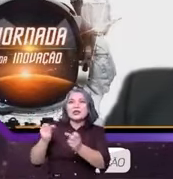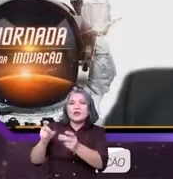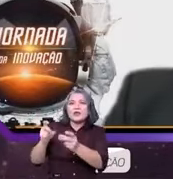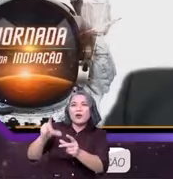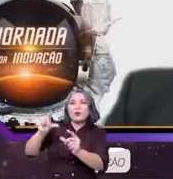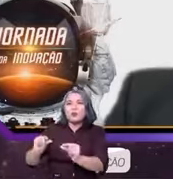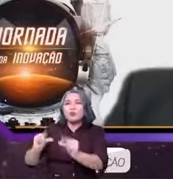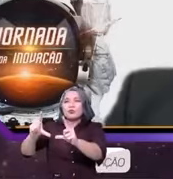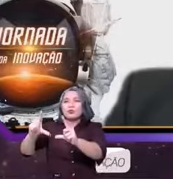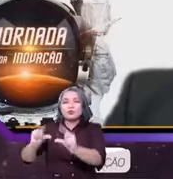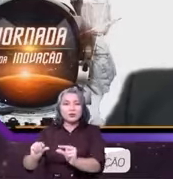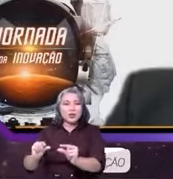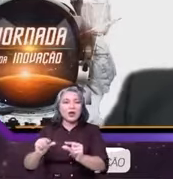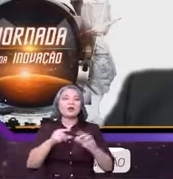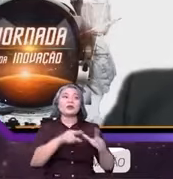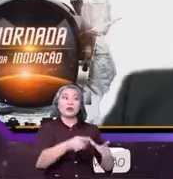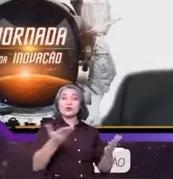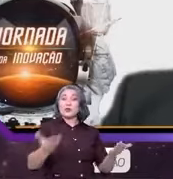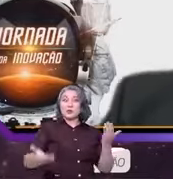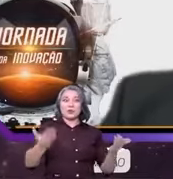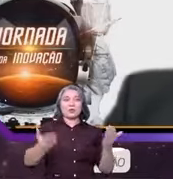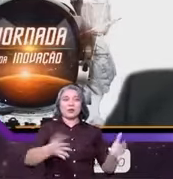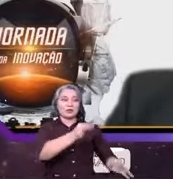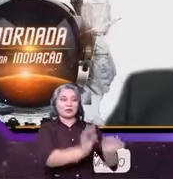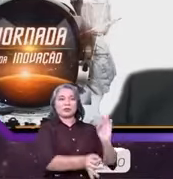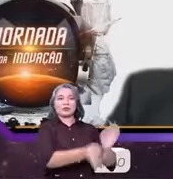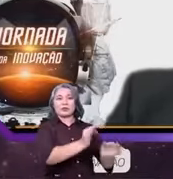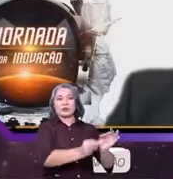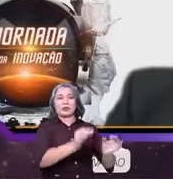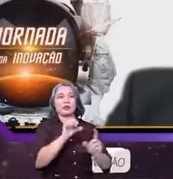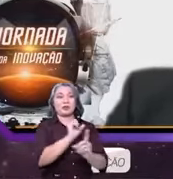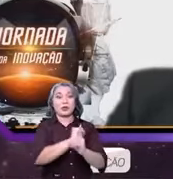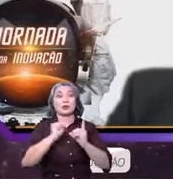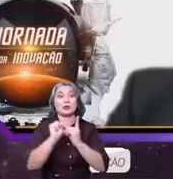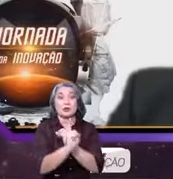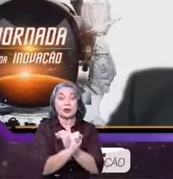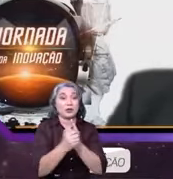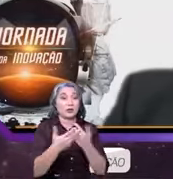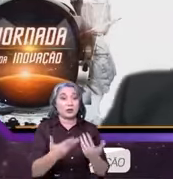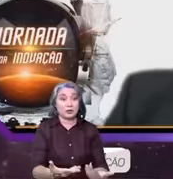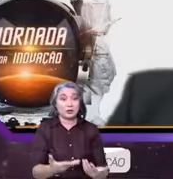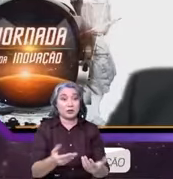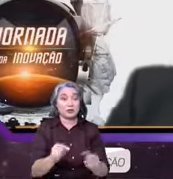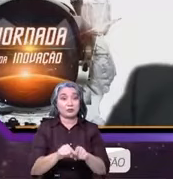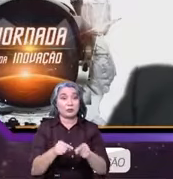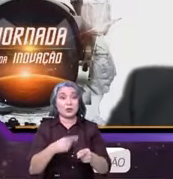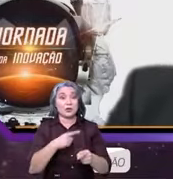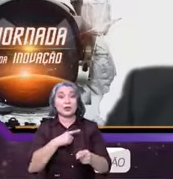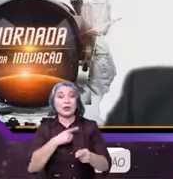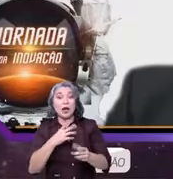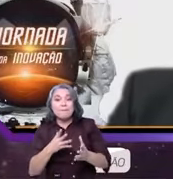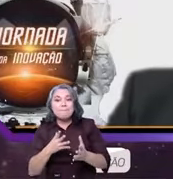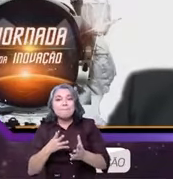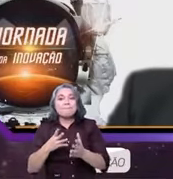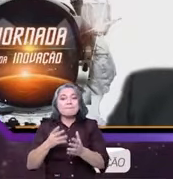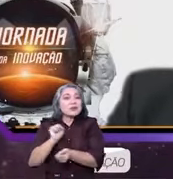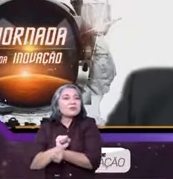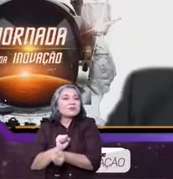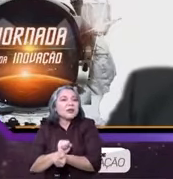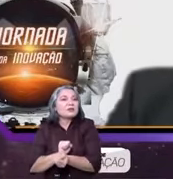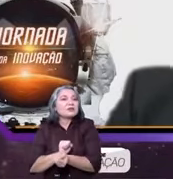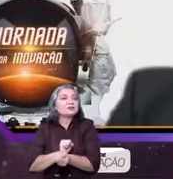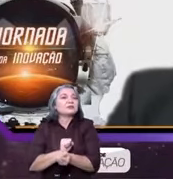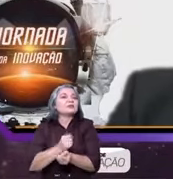arriscando, por pressão da sociedade, por uma questão de pressão, mas está arriscando. Também é difícil para o